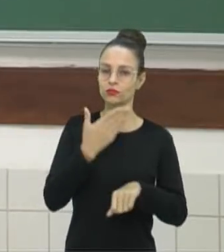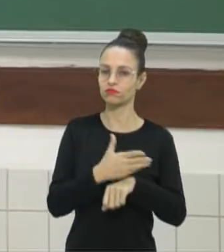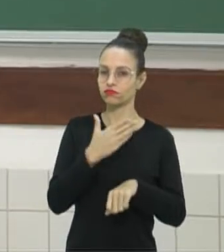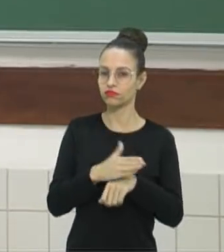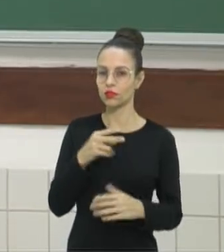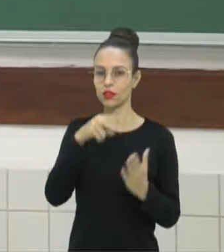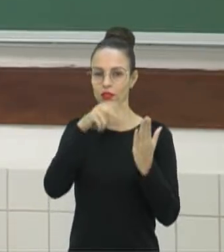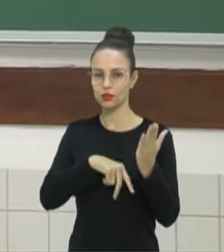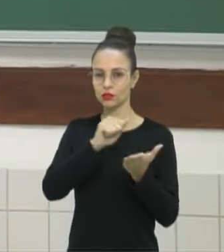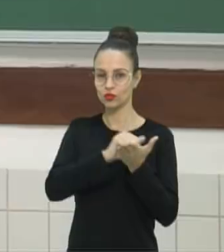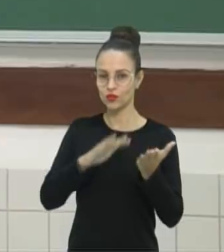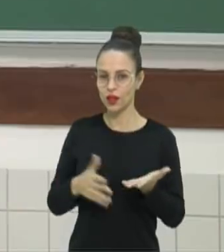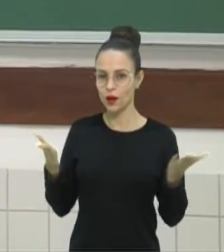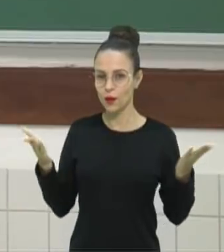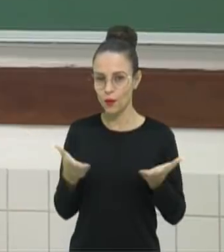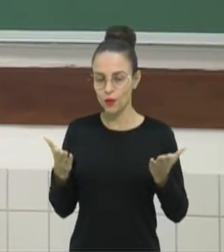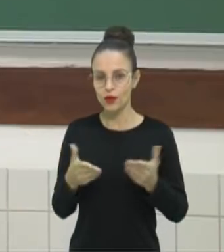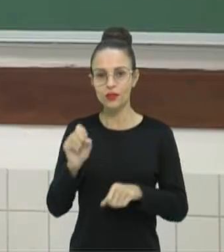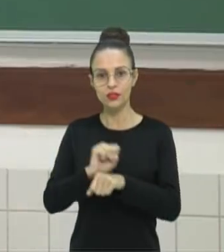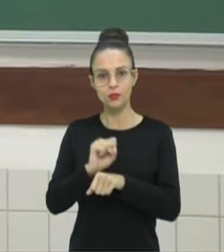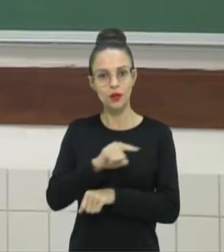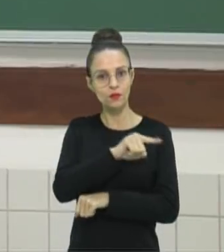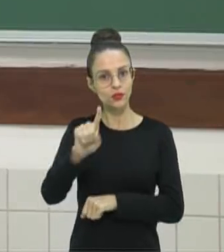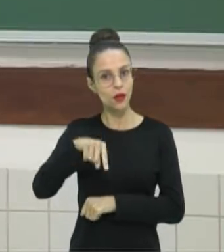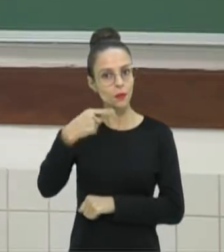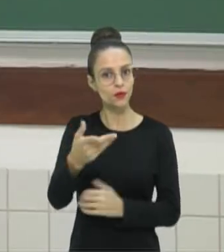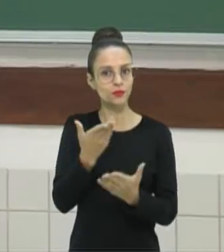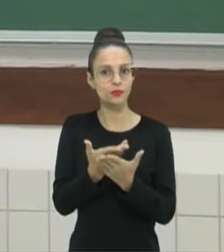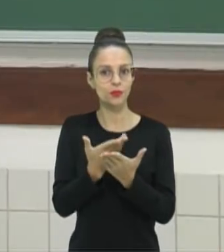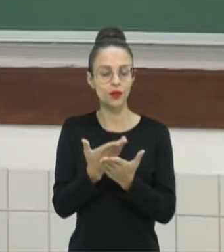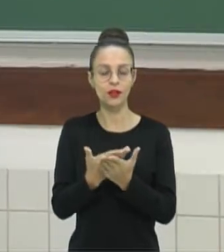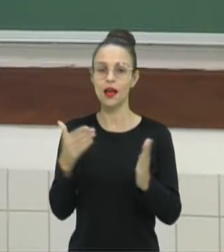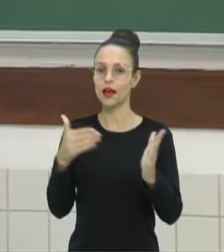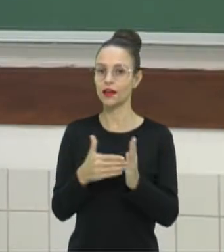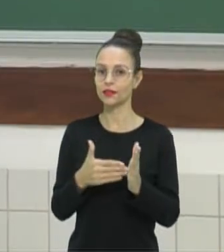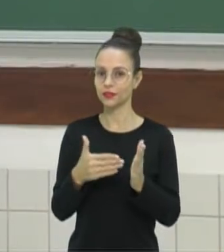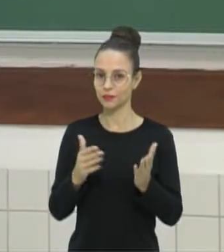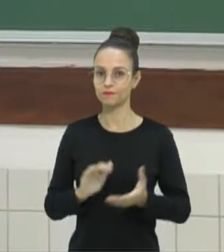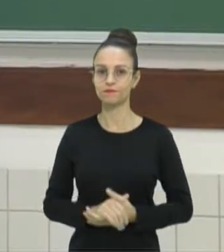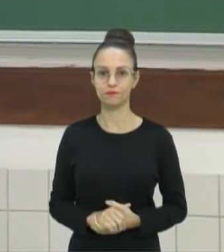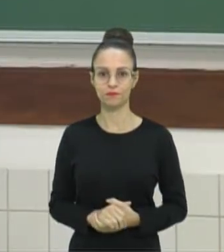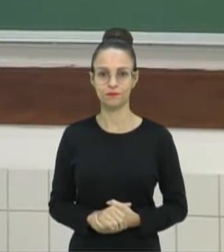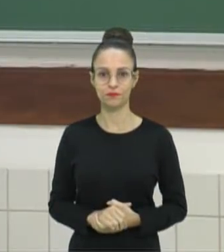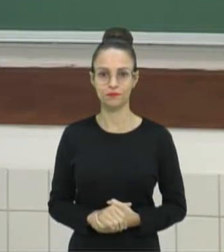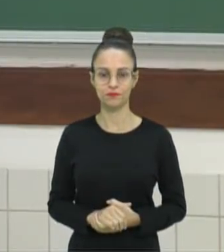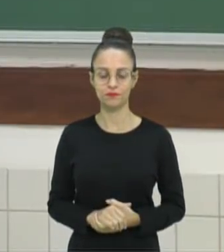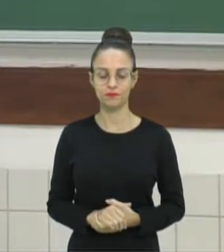leitura das atividades que a gente fez aqui e aguardo vocês na próxima aula aí. Até mais, queridos!